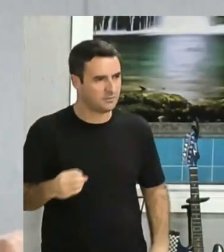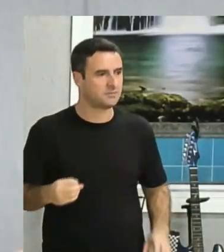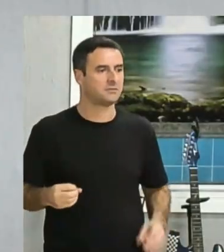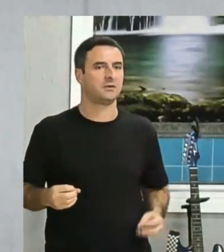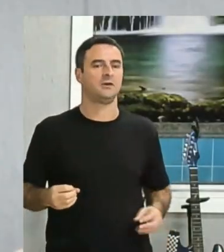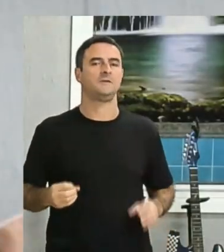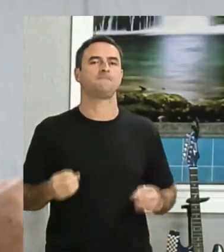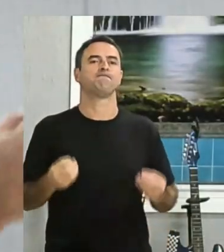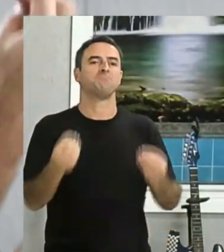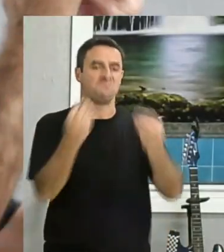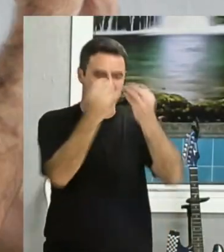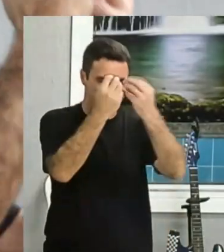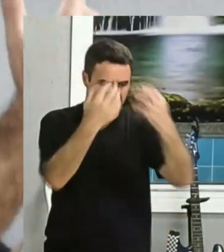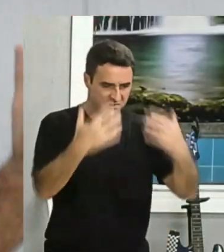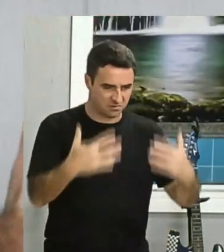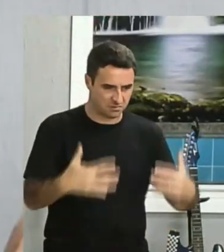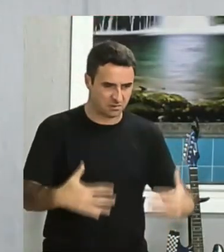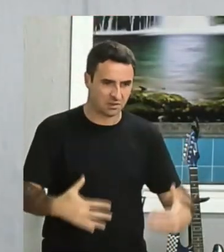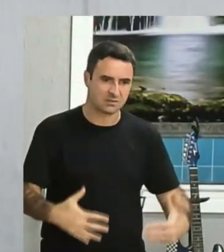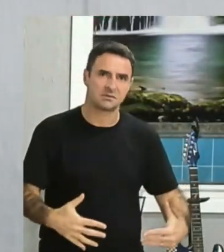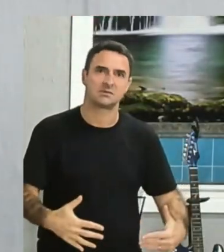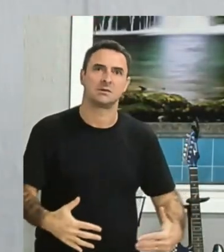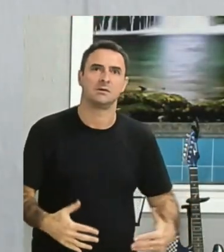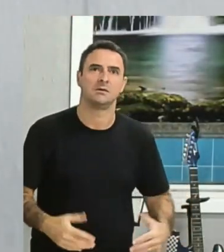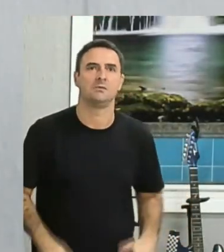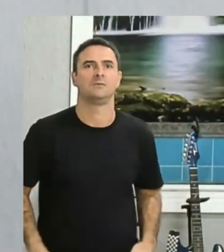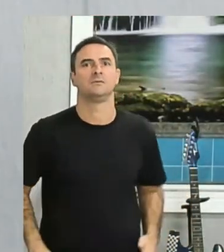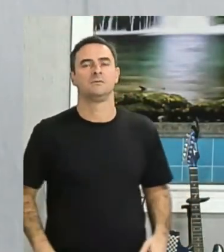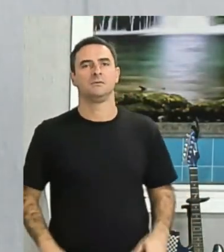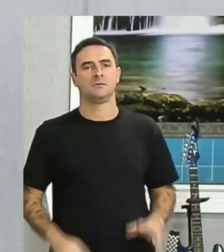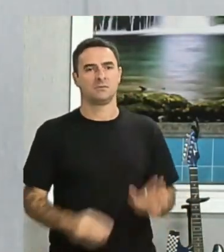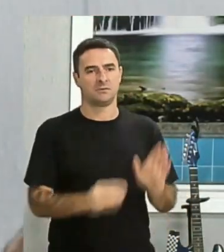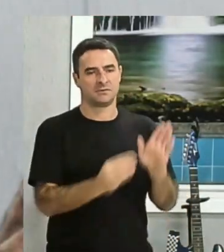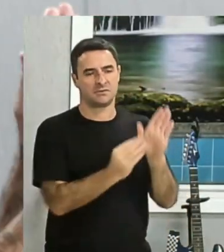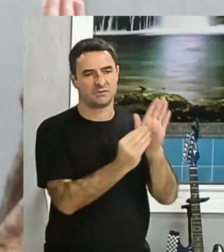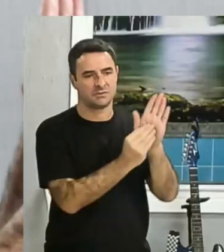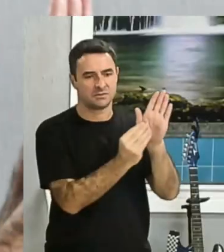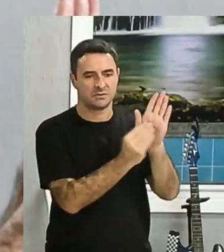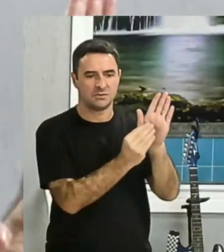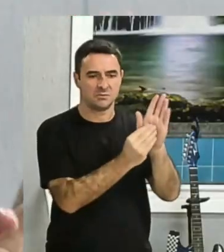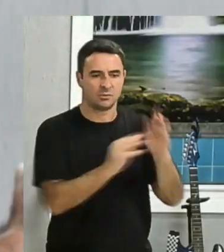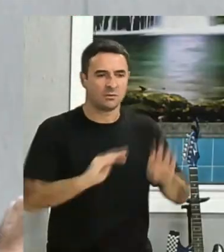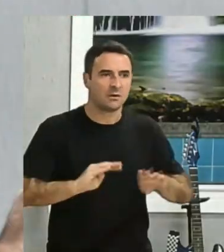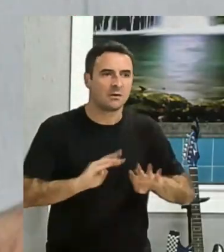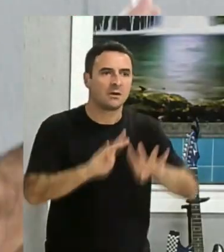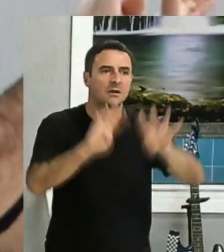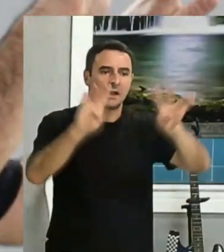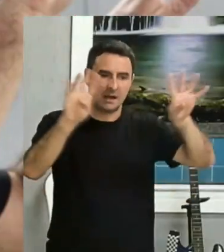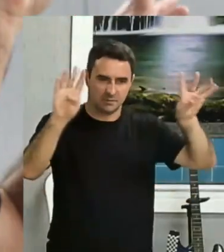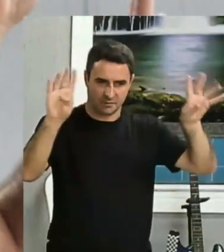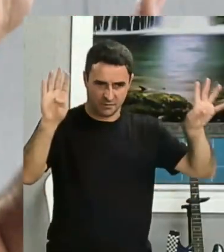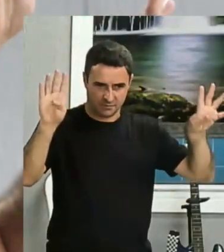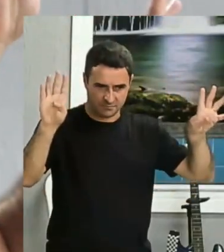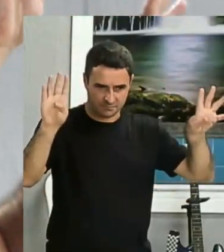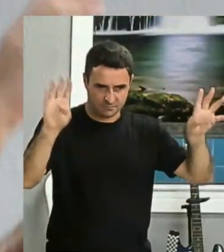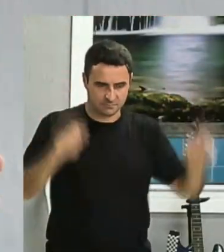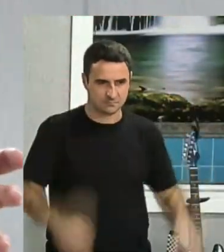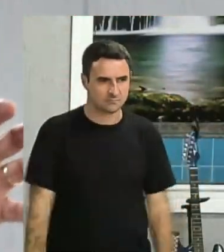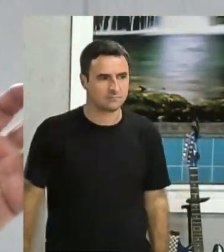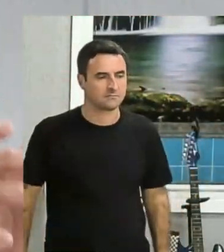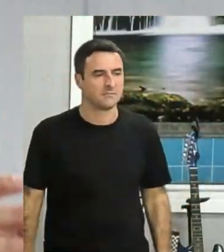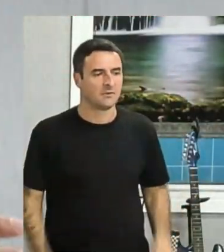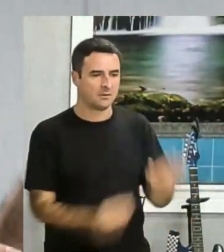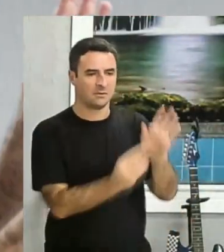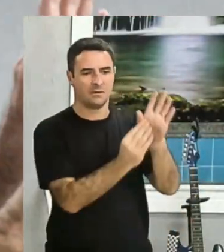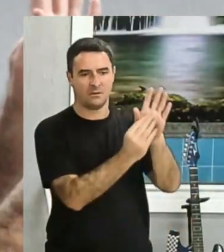explicação do que é esse símbolo, esse candelabro. Lembre-se, tem muitos símbolos,